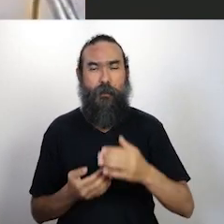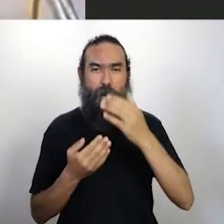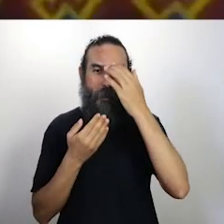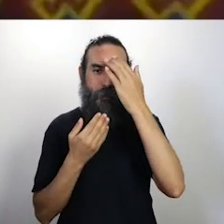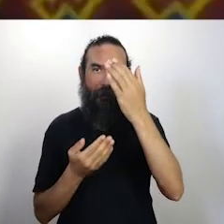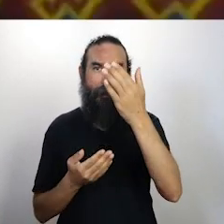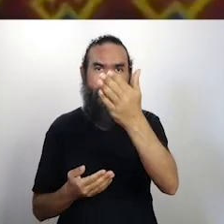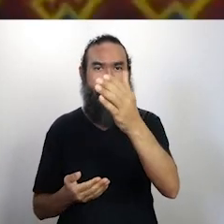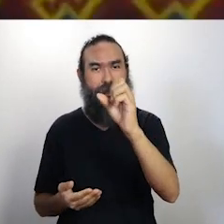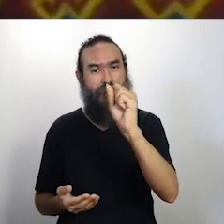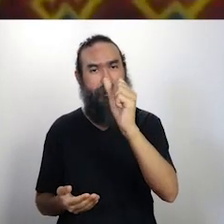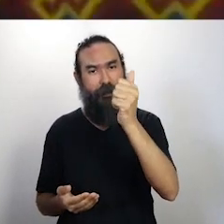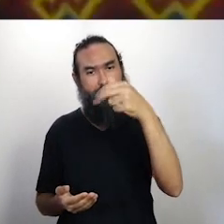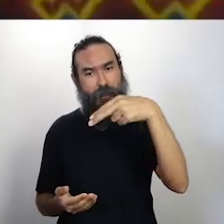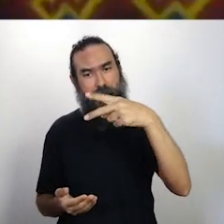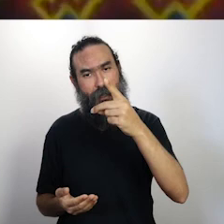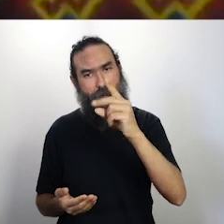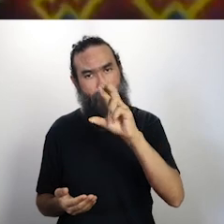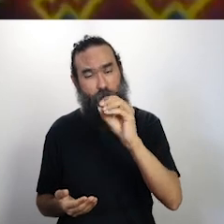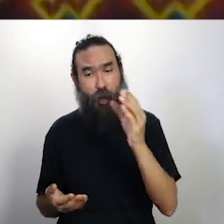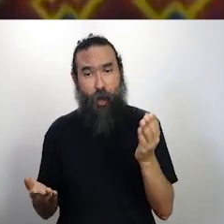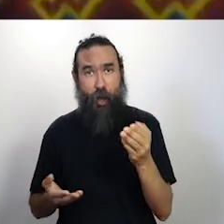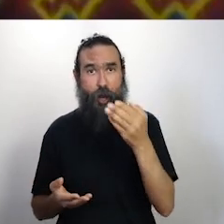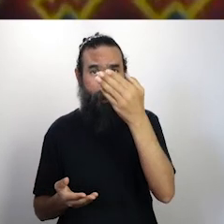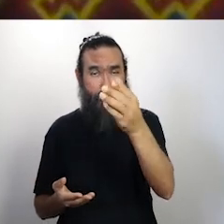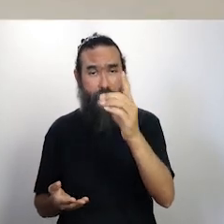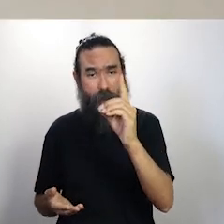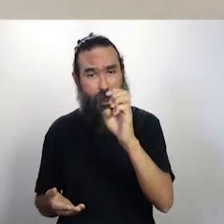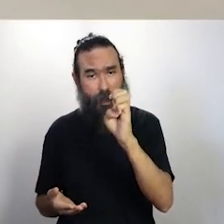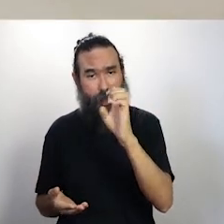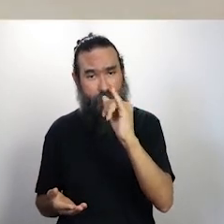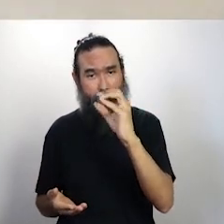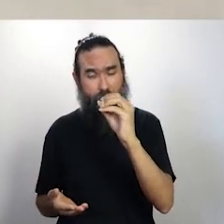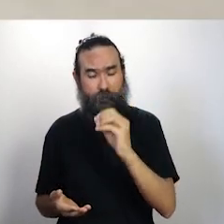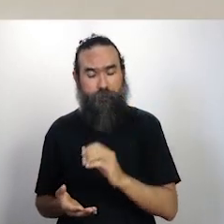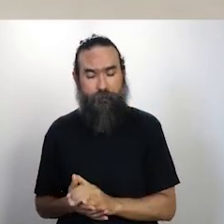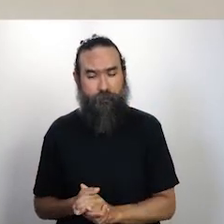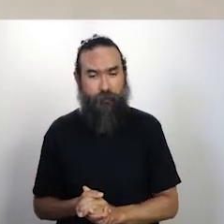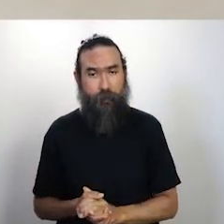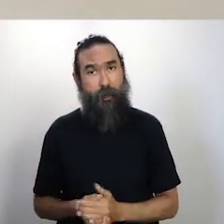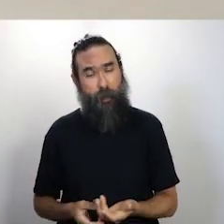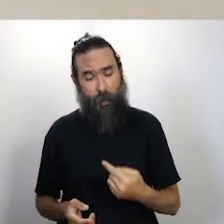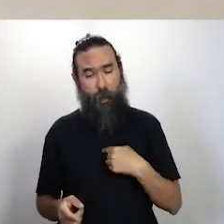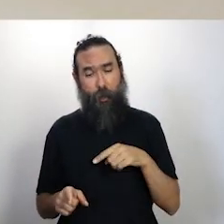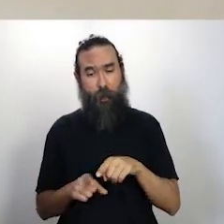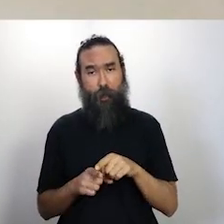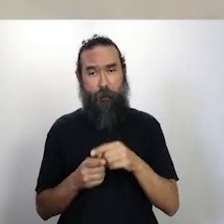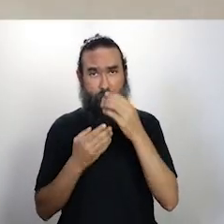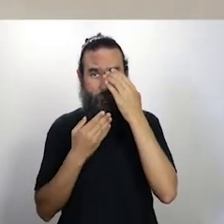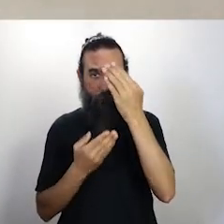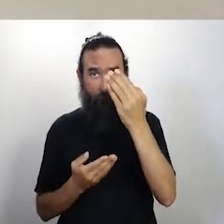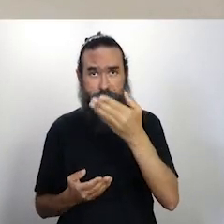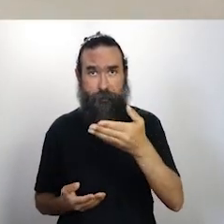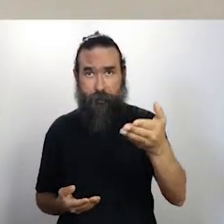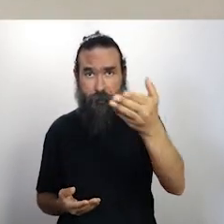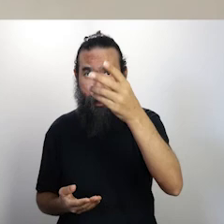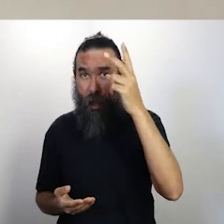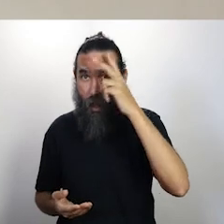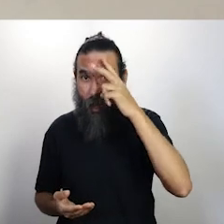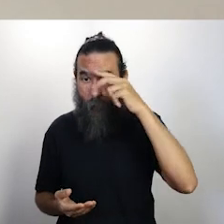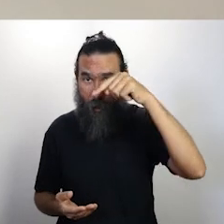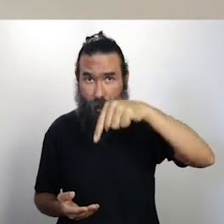obrigada santo passava do décio também agradecer e lembrar que esse ano ano de eleições